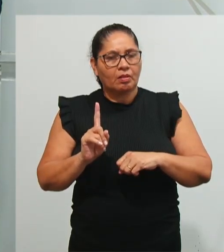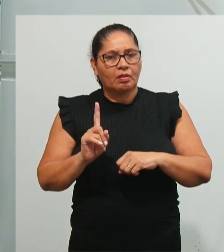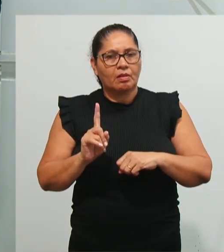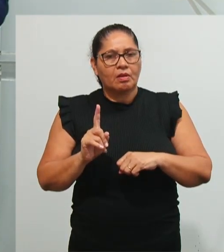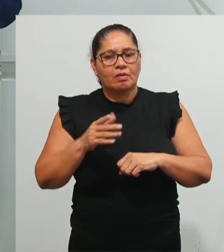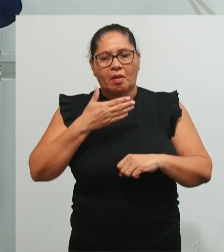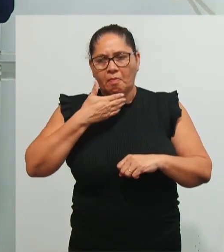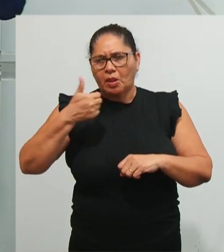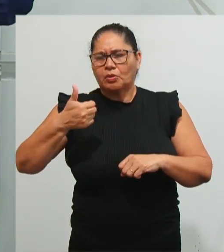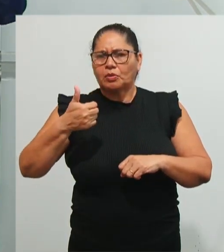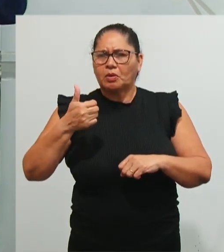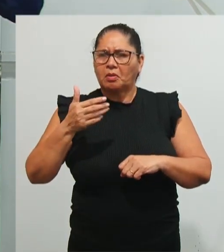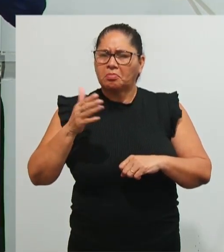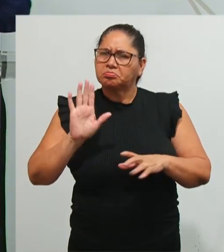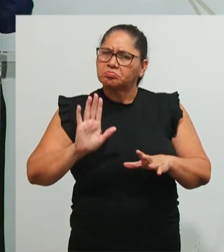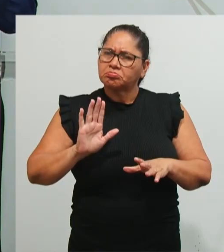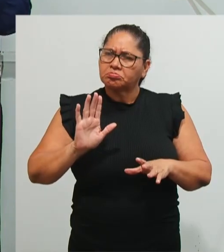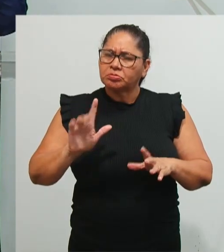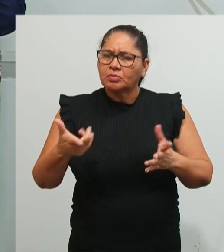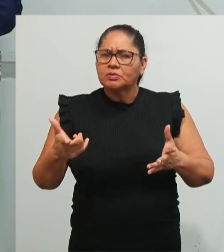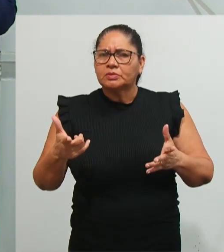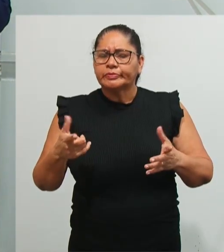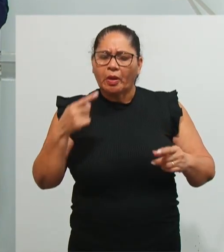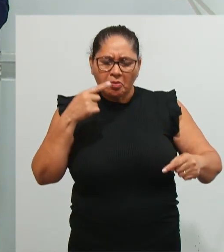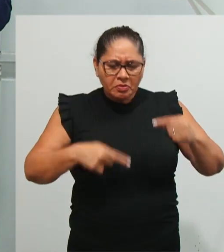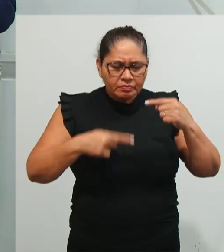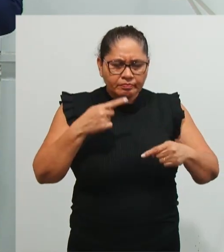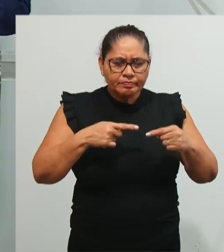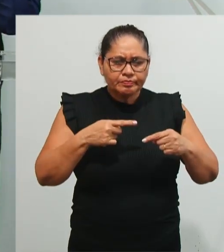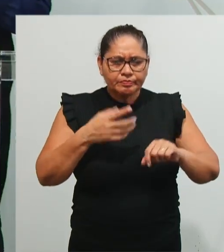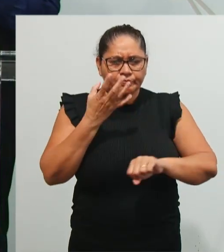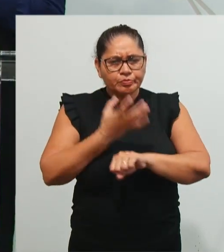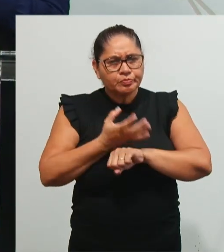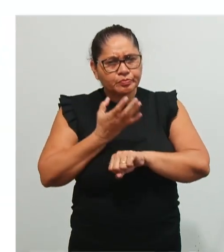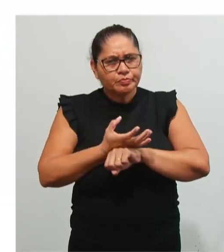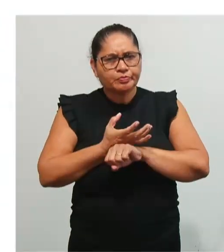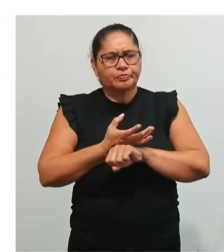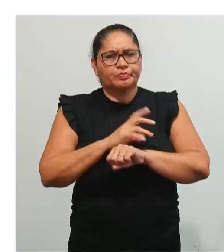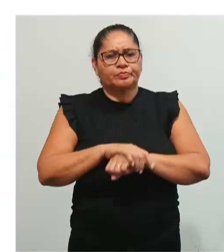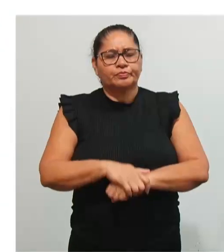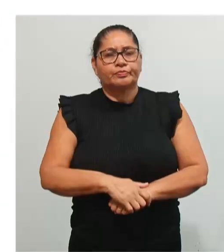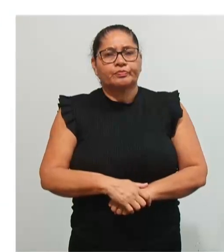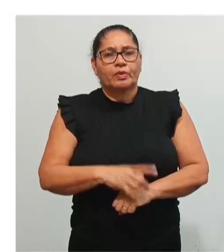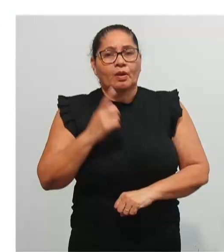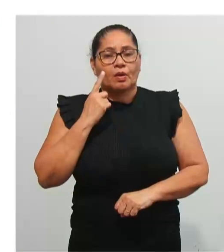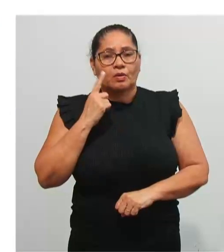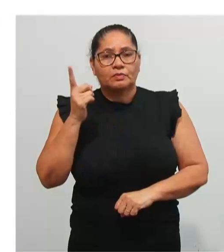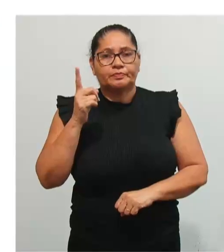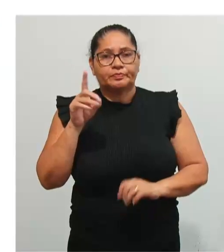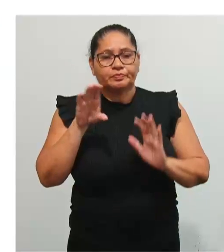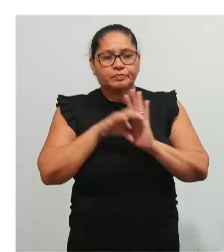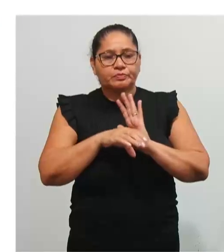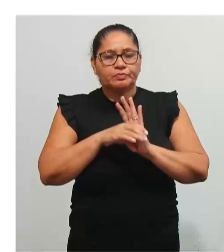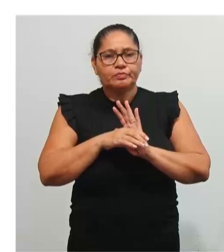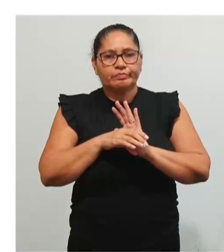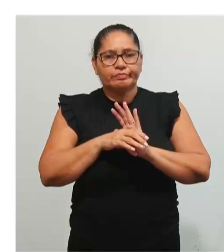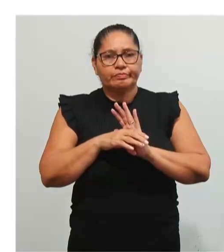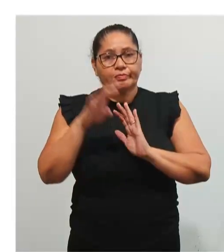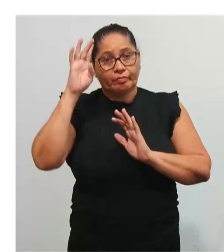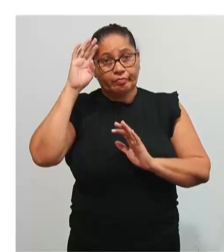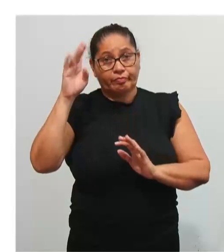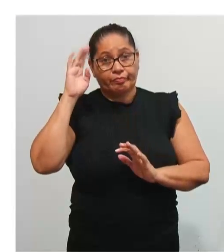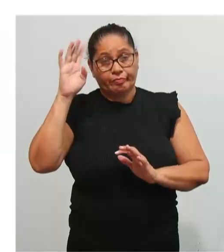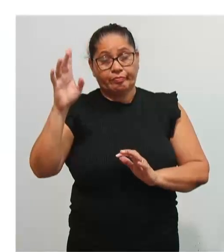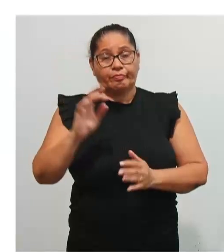certo que outras e a gente vai trazer um pouco essas críticas aqui ao longo da nossa disciplina. A gente vai ver então agora um conceito que é um pouquinho mais teórico, que é a questão